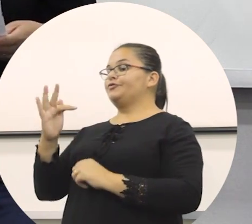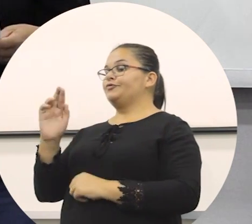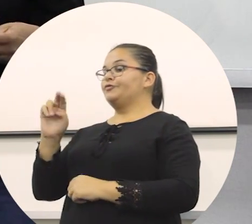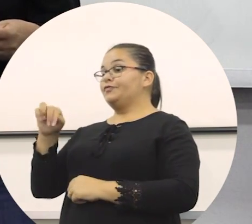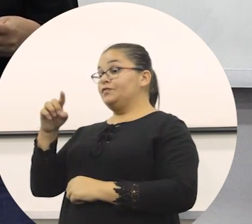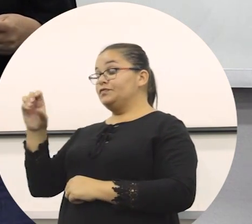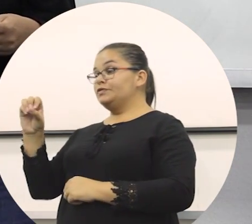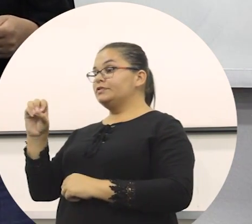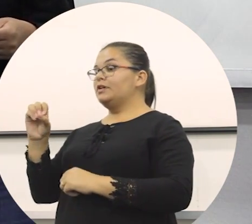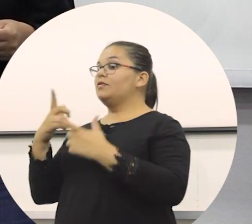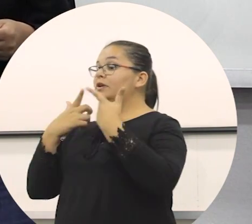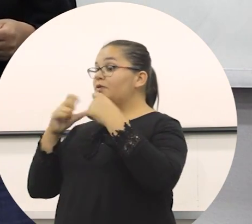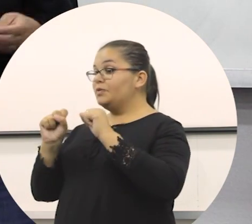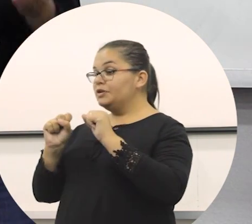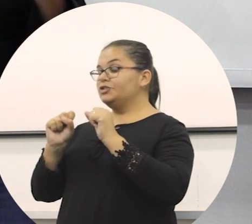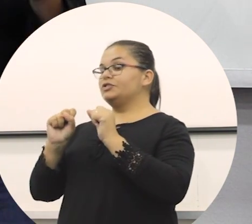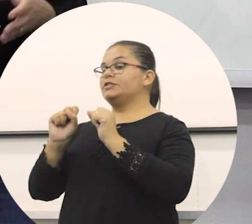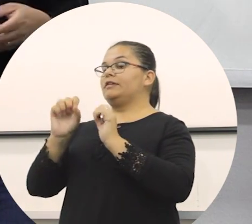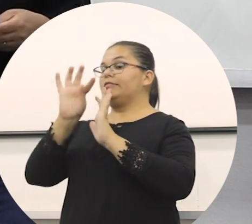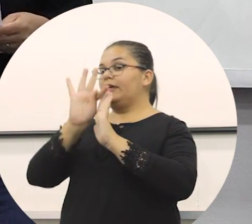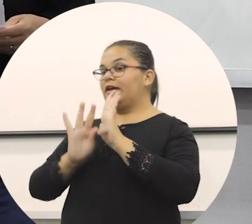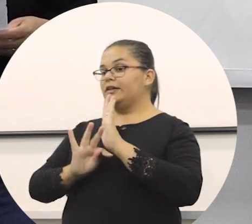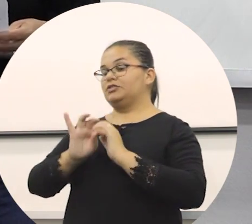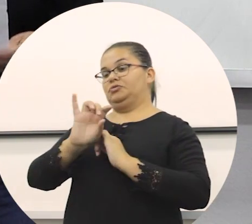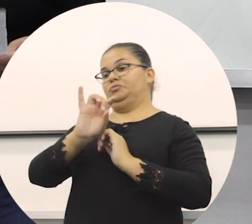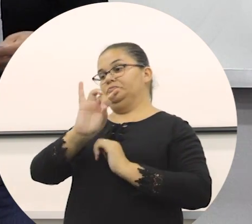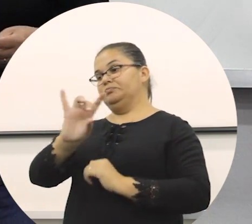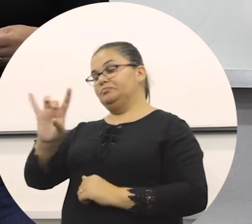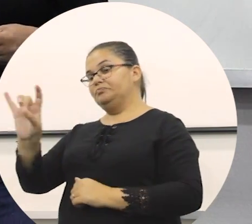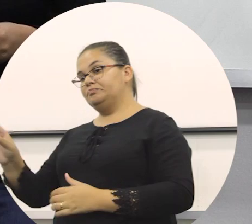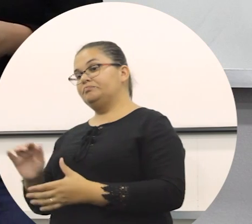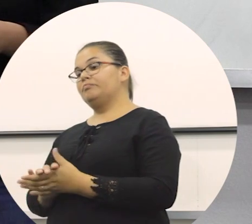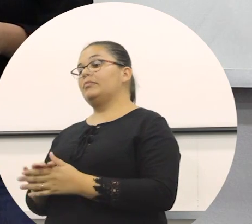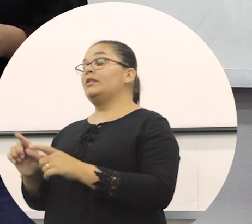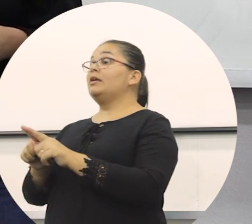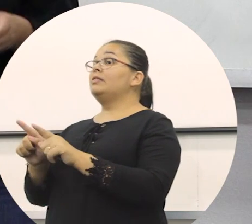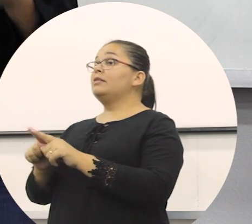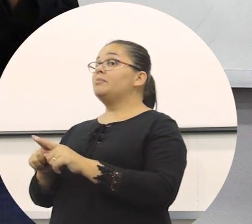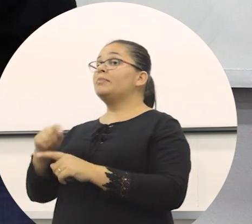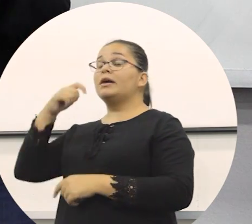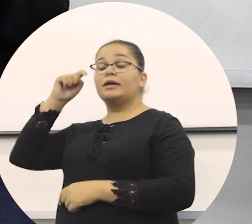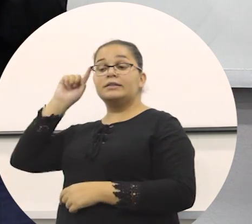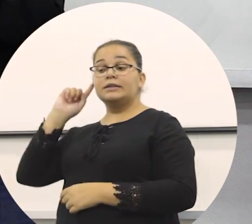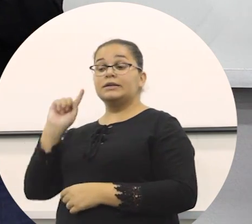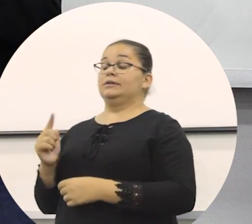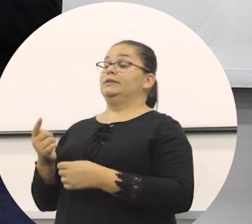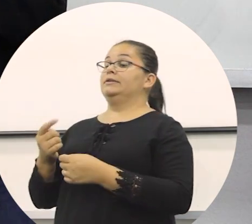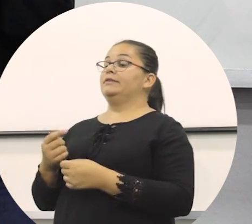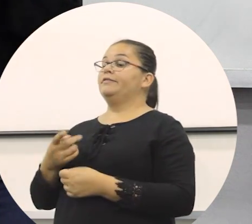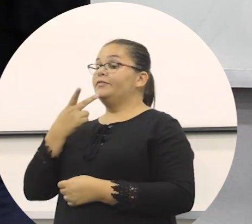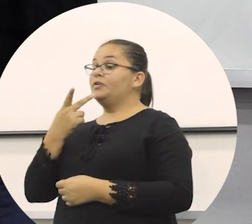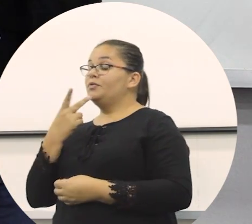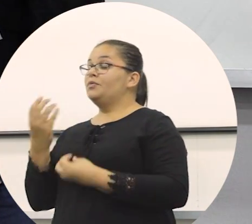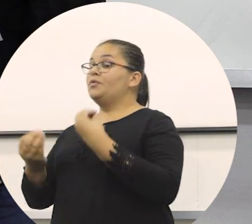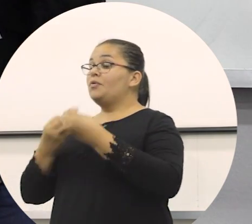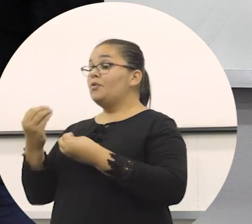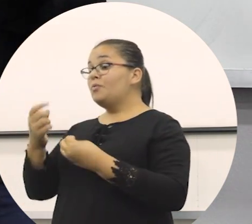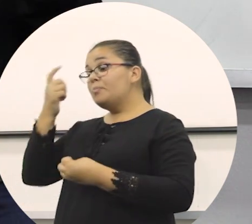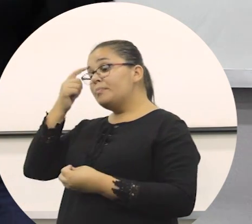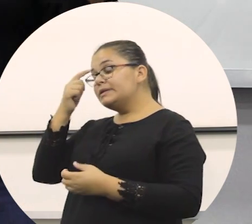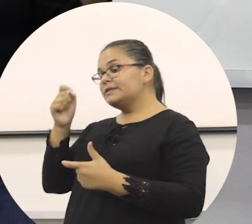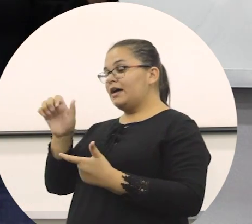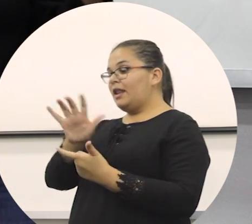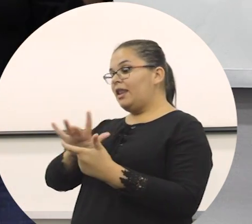texto. A Adriana trouxe uma questão interessante para a gente pensar nessa aquisição, nesse letramento da criança surda,